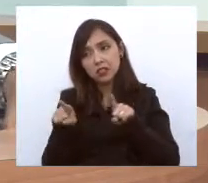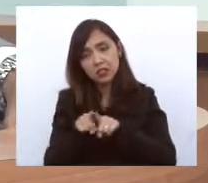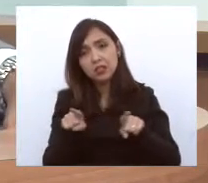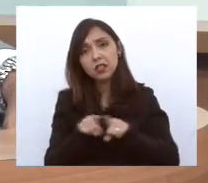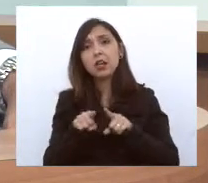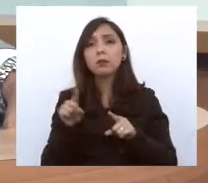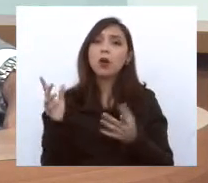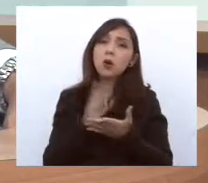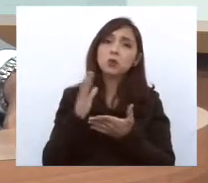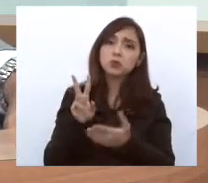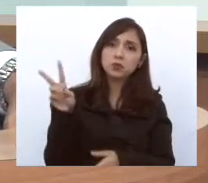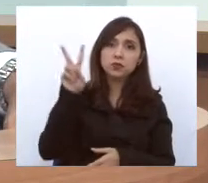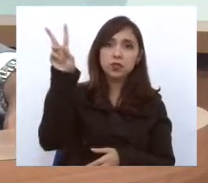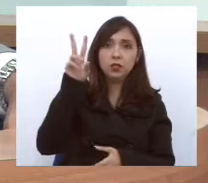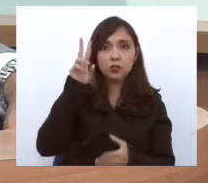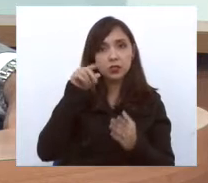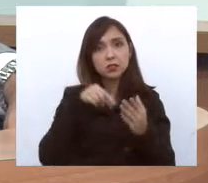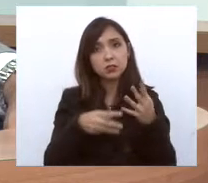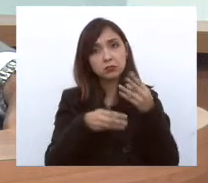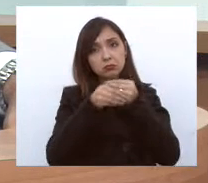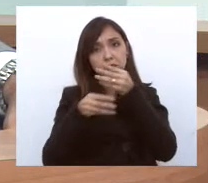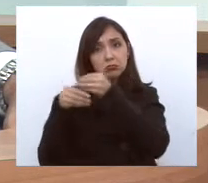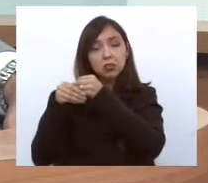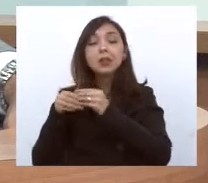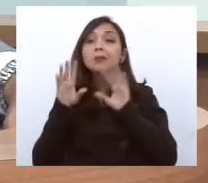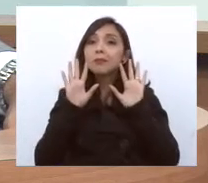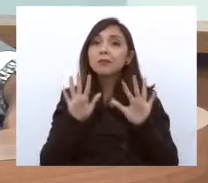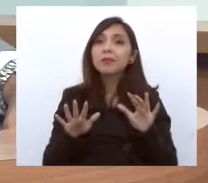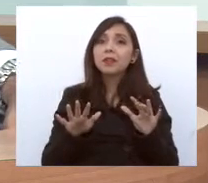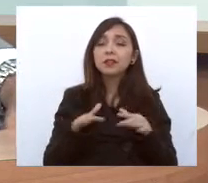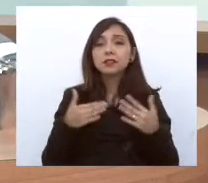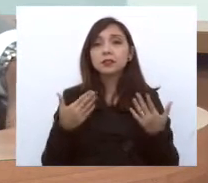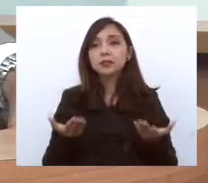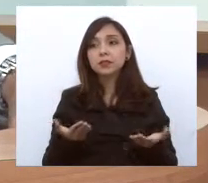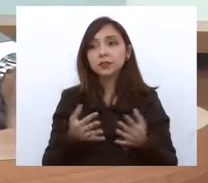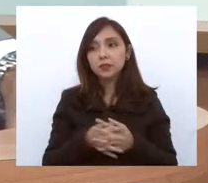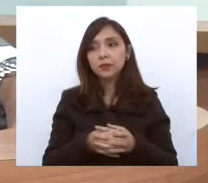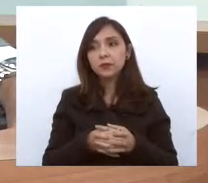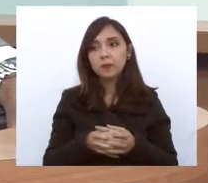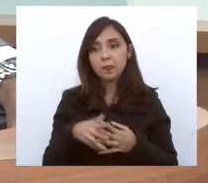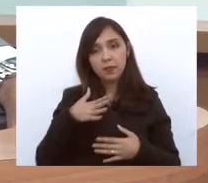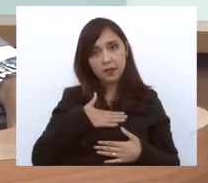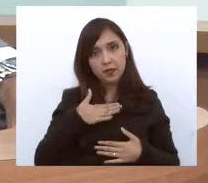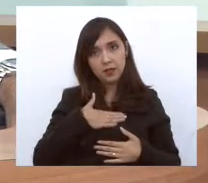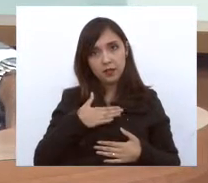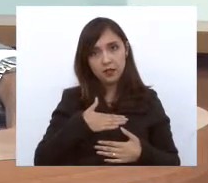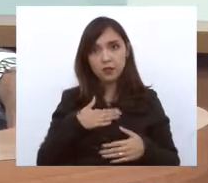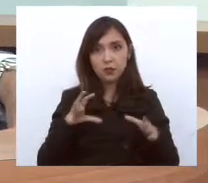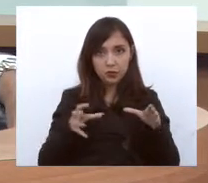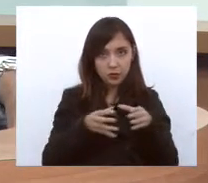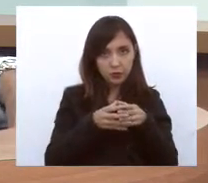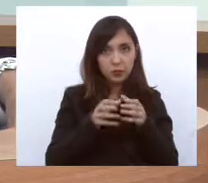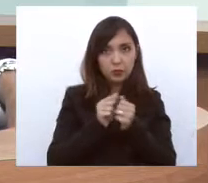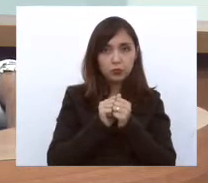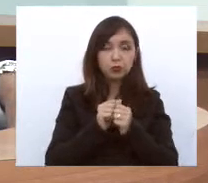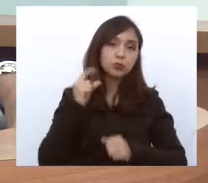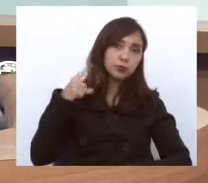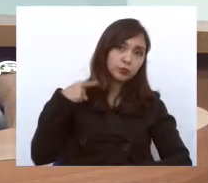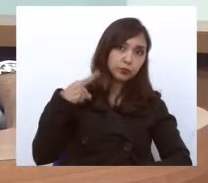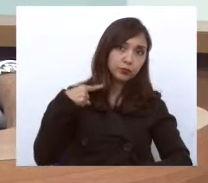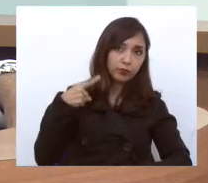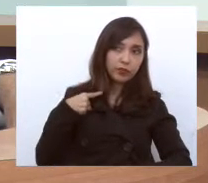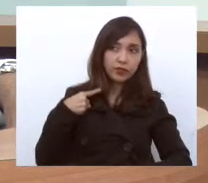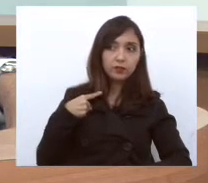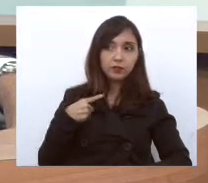a valorização destas categorias. Então, que pese eu ser da classe dos advogados, ser